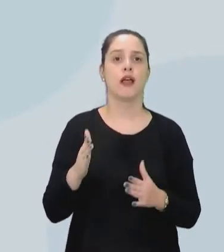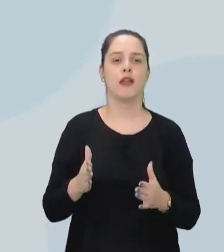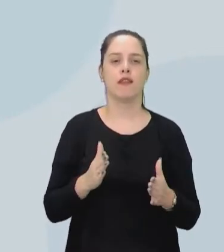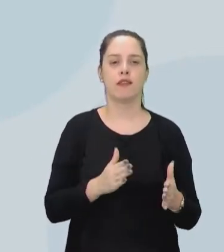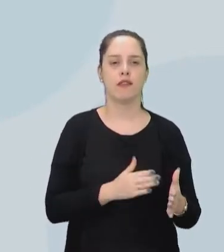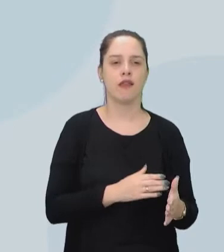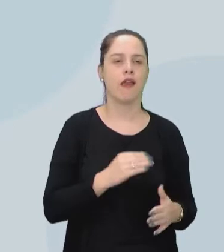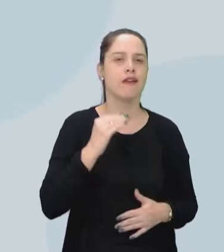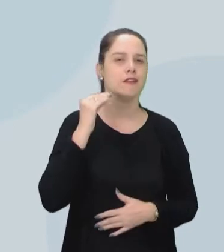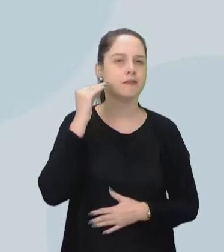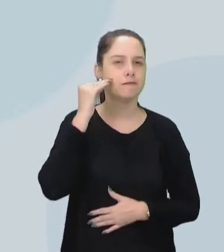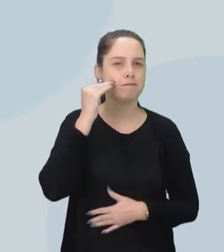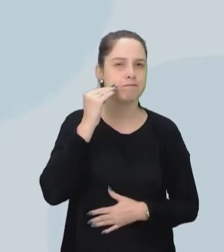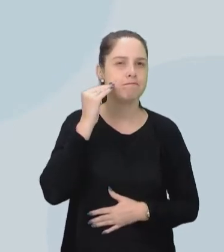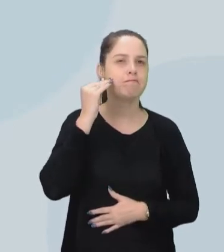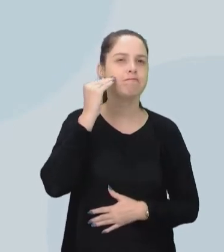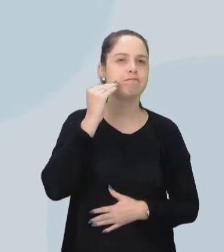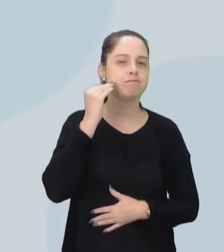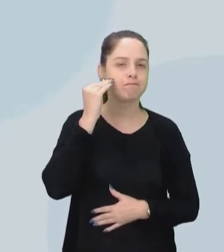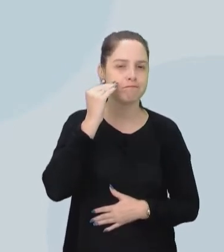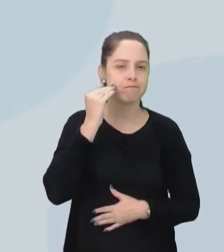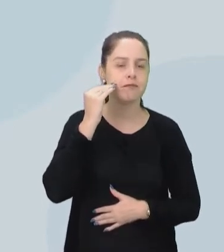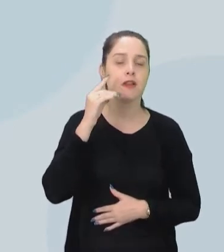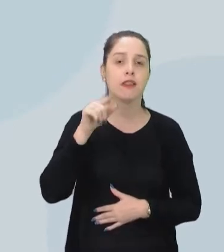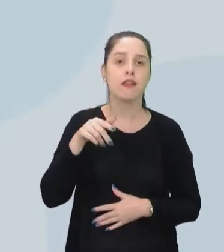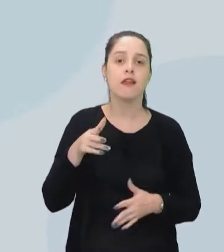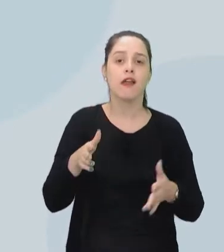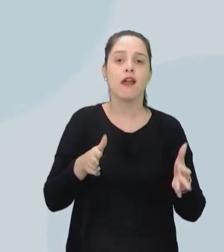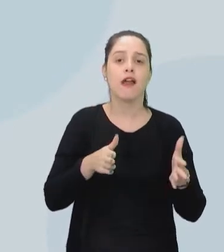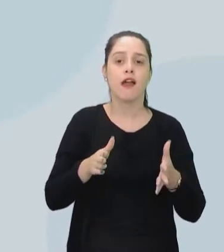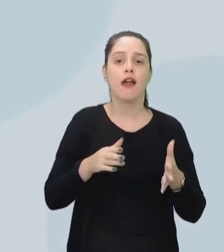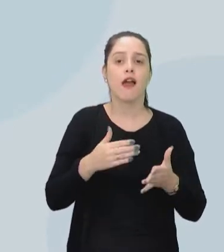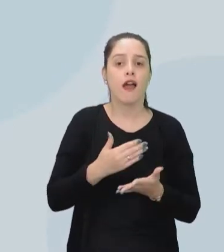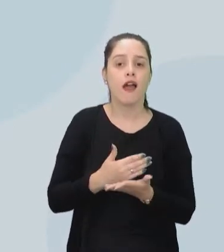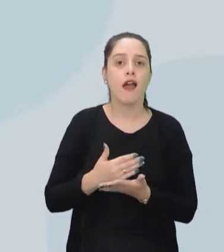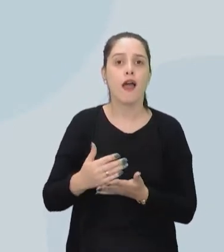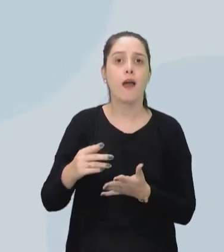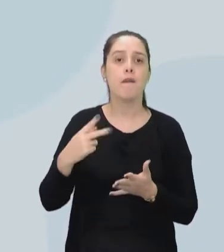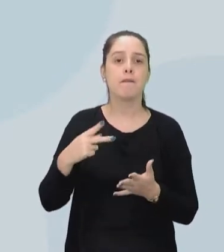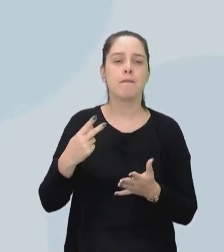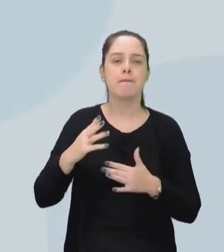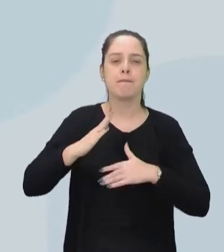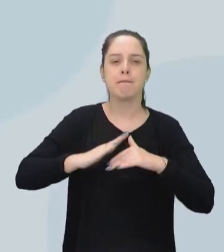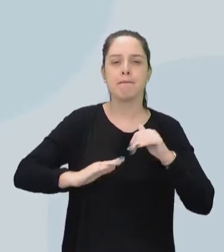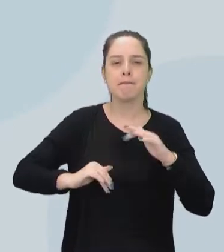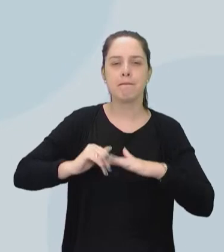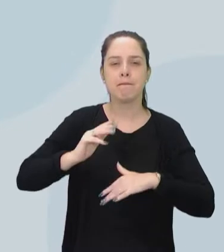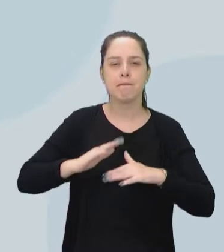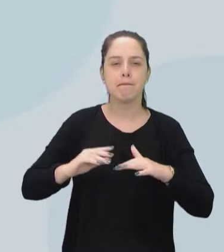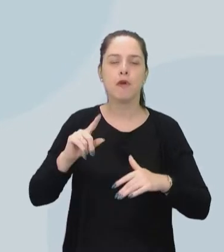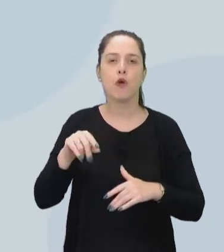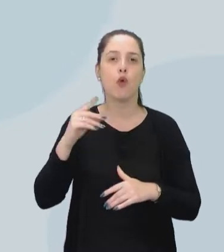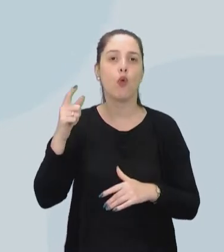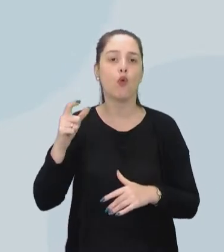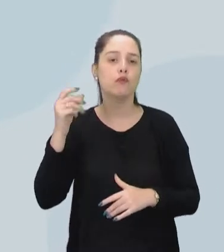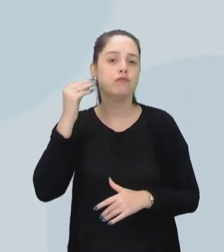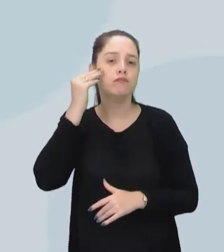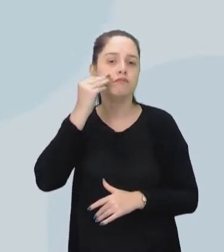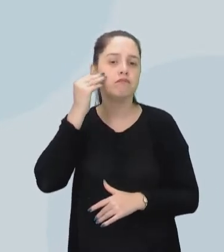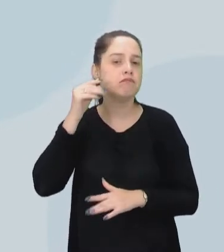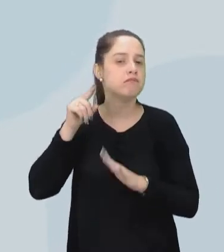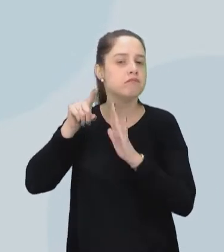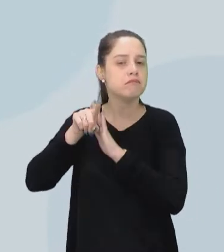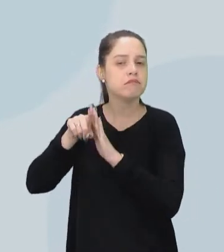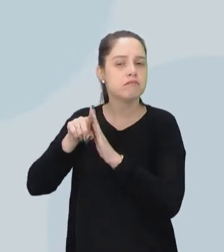a experimentação. Nesse momento, iniciamos a parte prática, onde experimentos e pesquisas